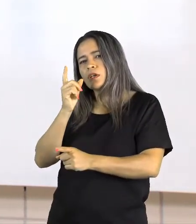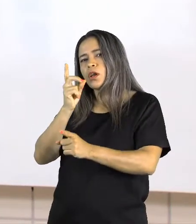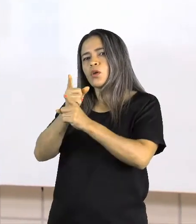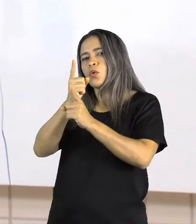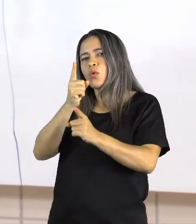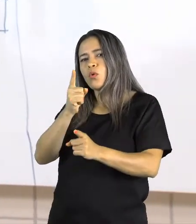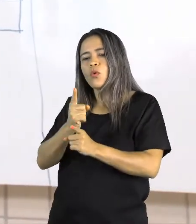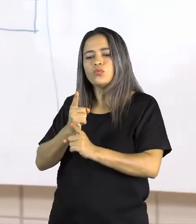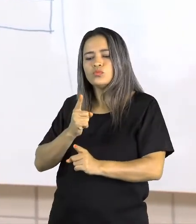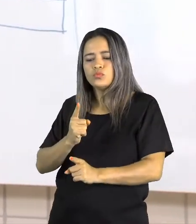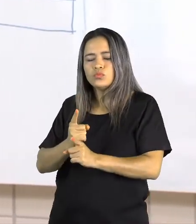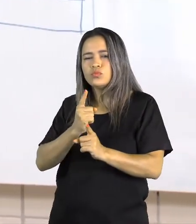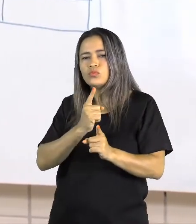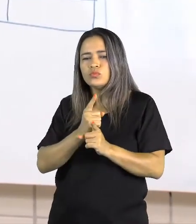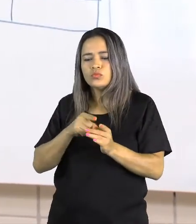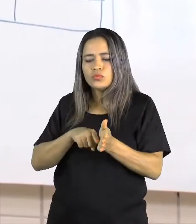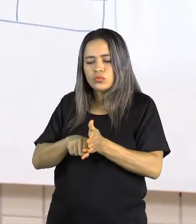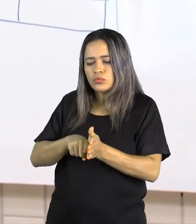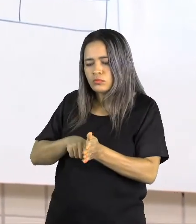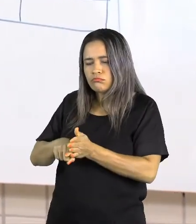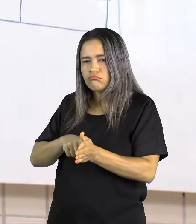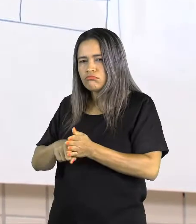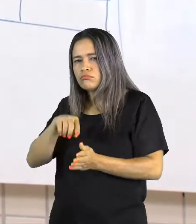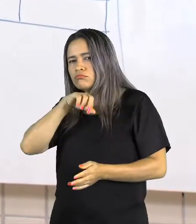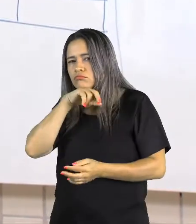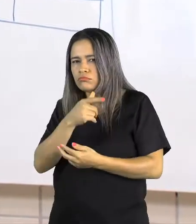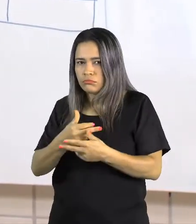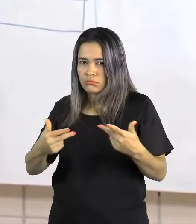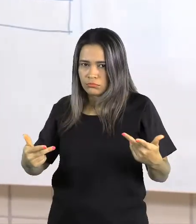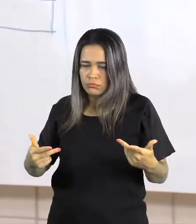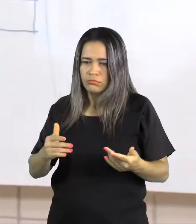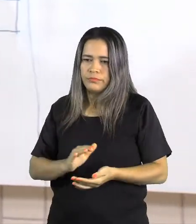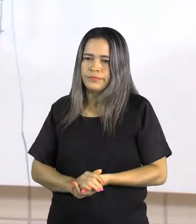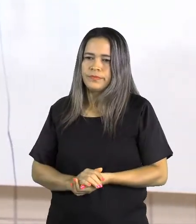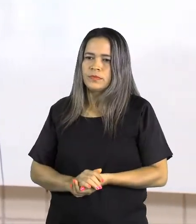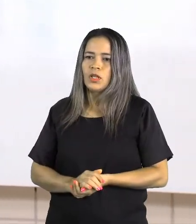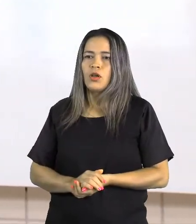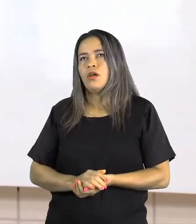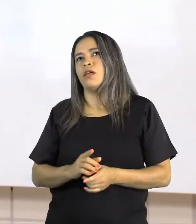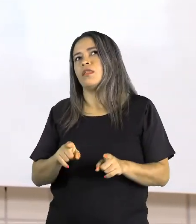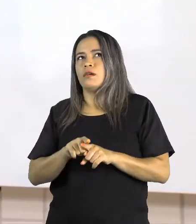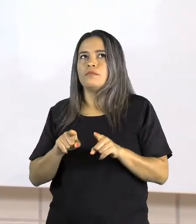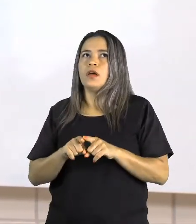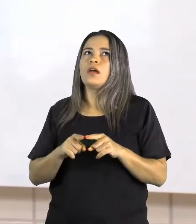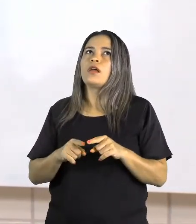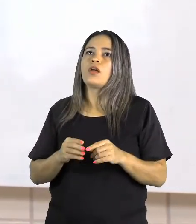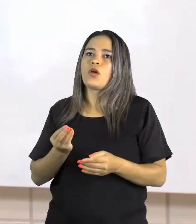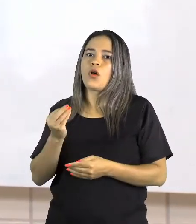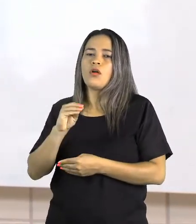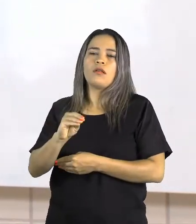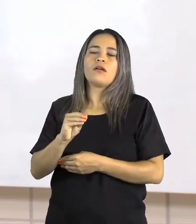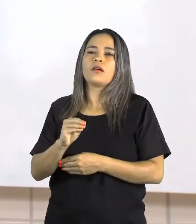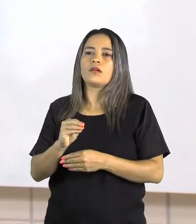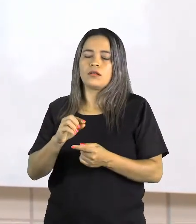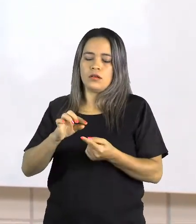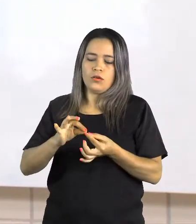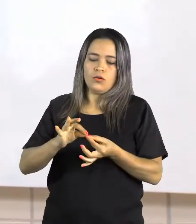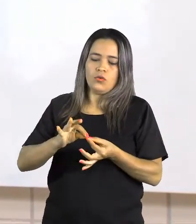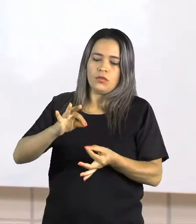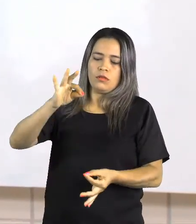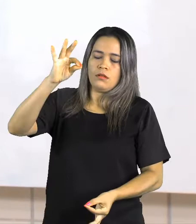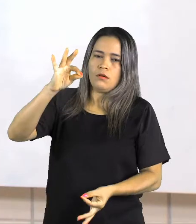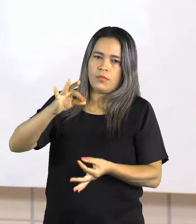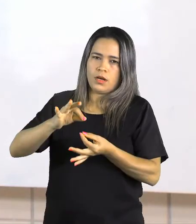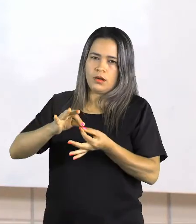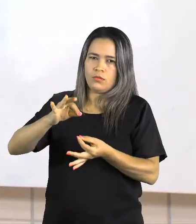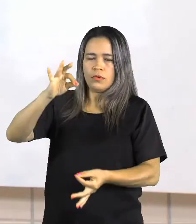que você está pesquisando, certo? Aí, o tamanho, tudo que você pesquisar